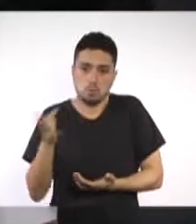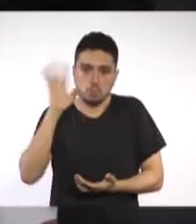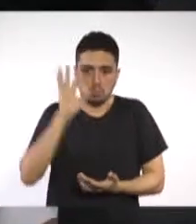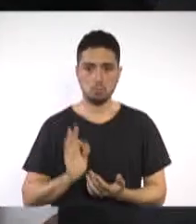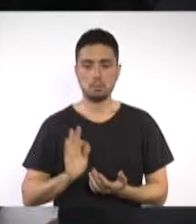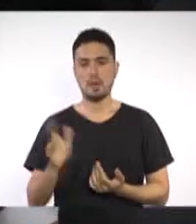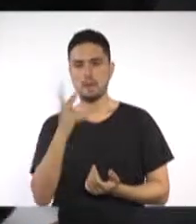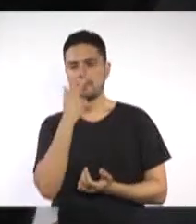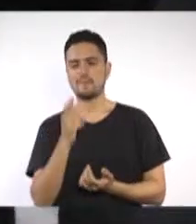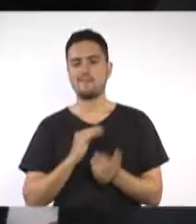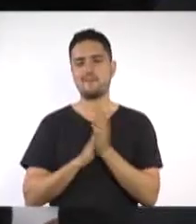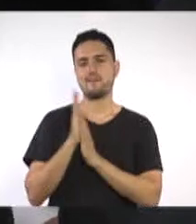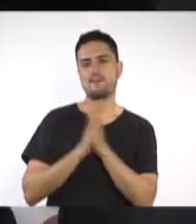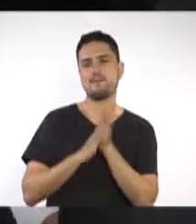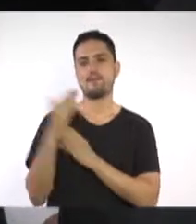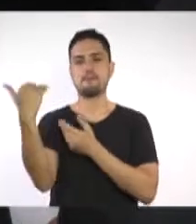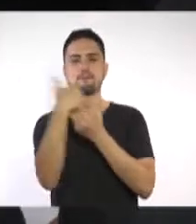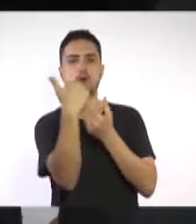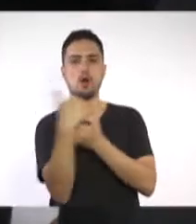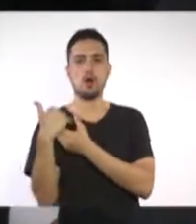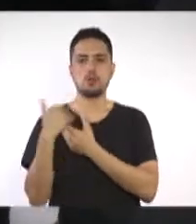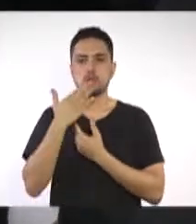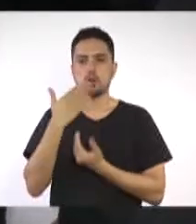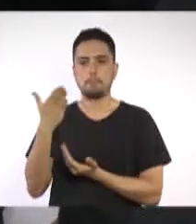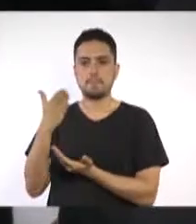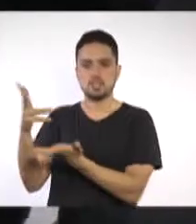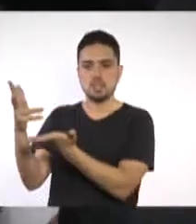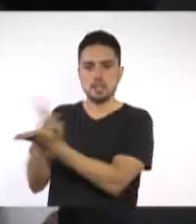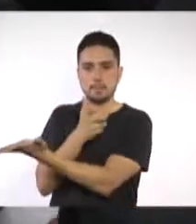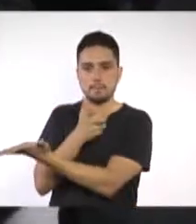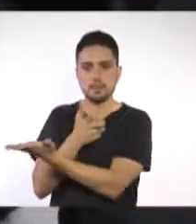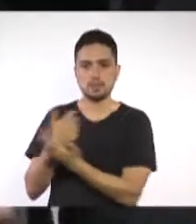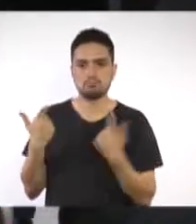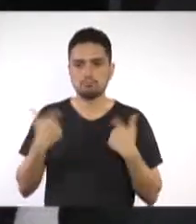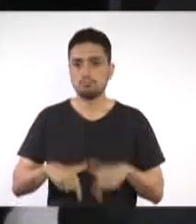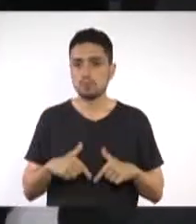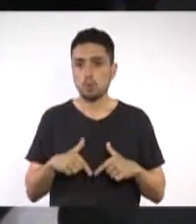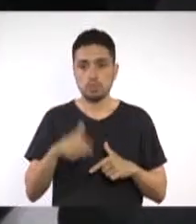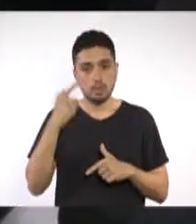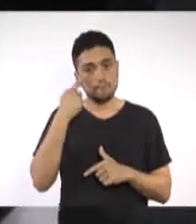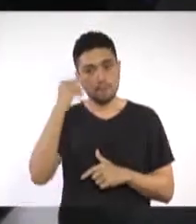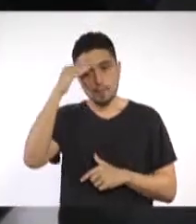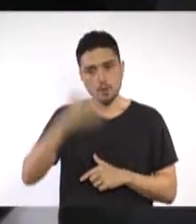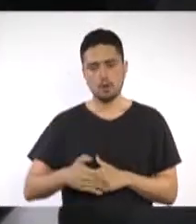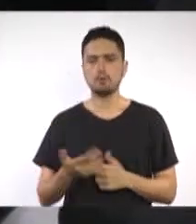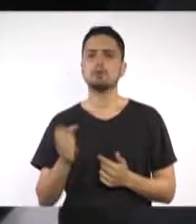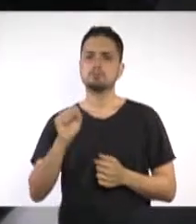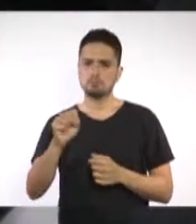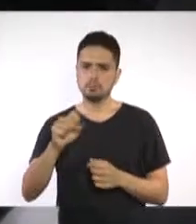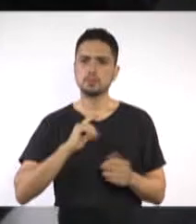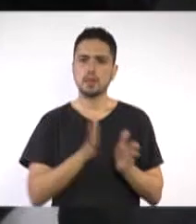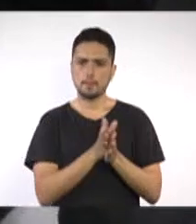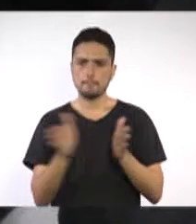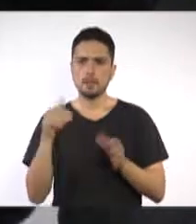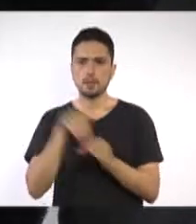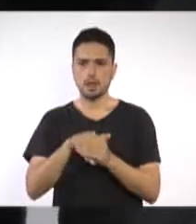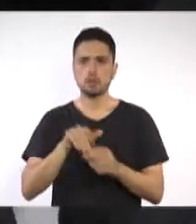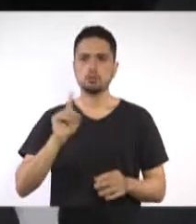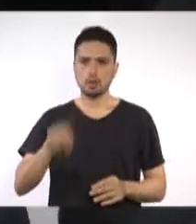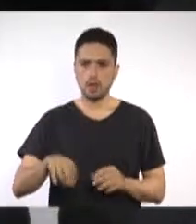palanque eleitoral, pedir o impeachment sem o fato verificado, que é absolutamente legítimo e faz parte do mandato.